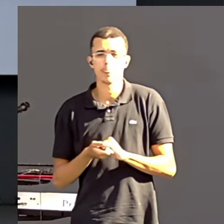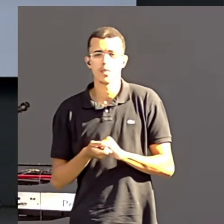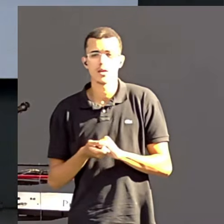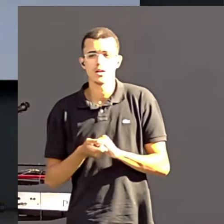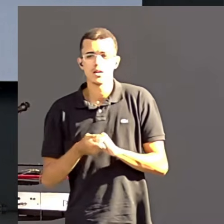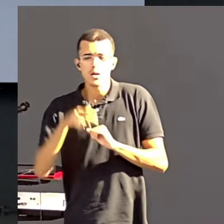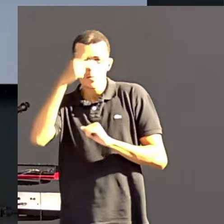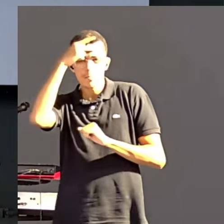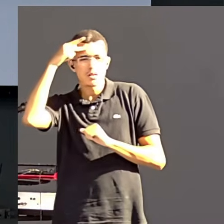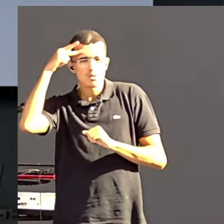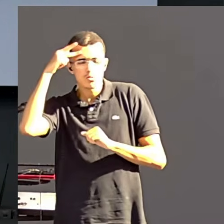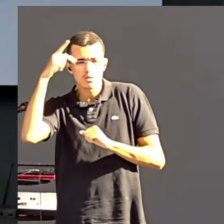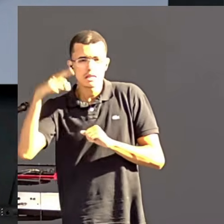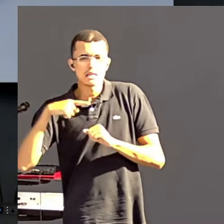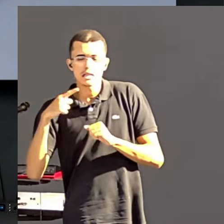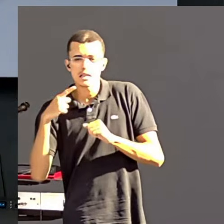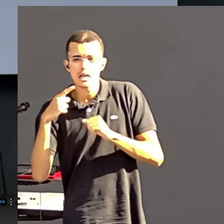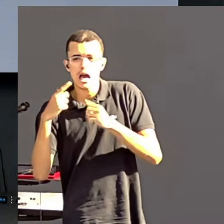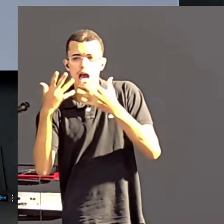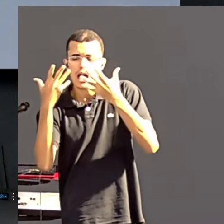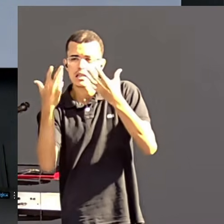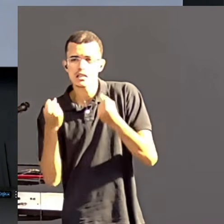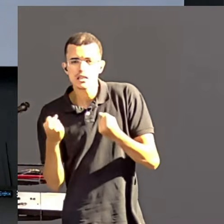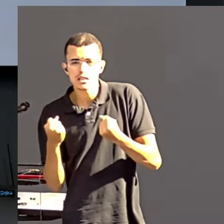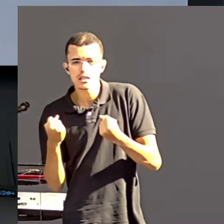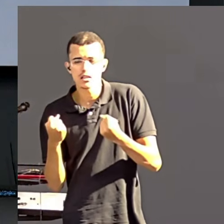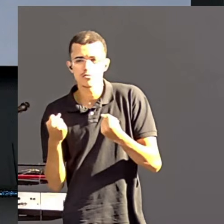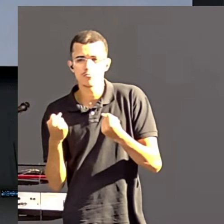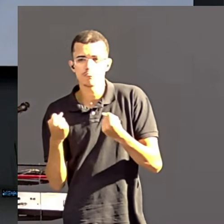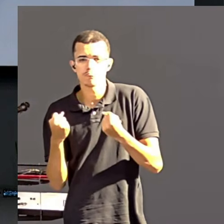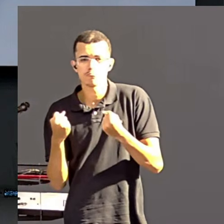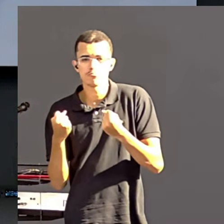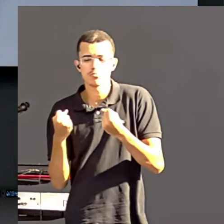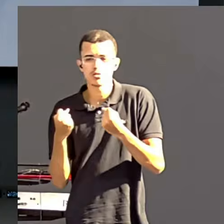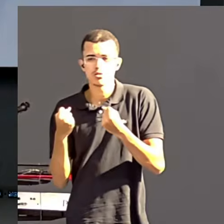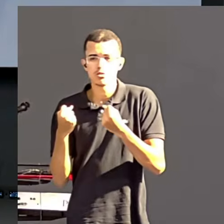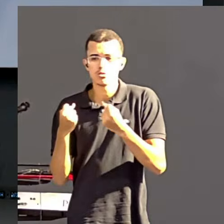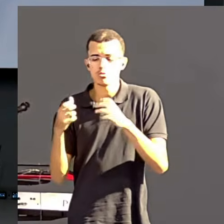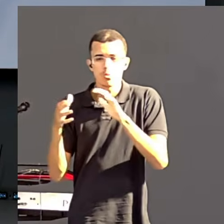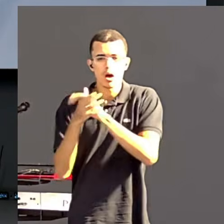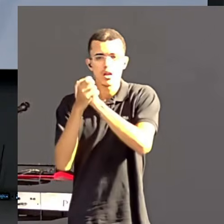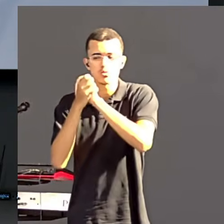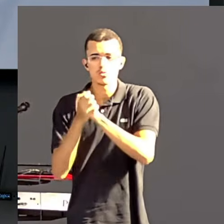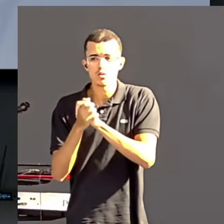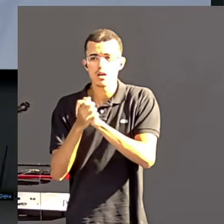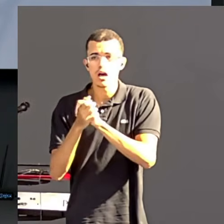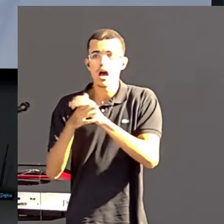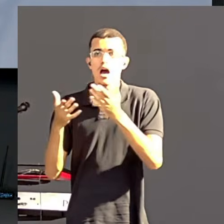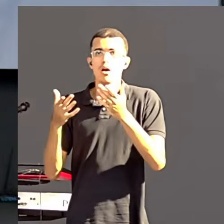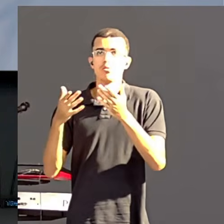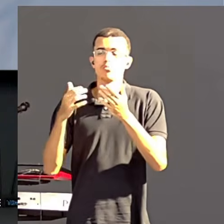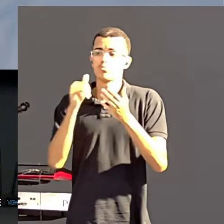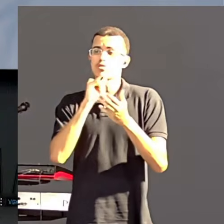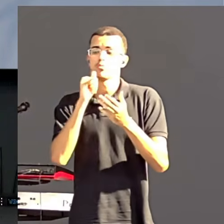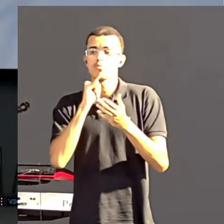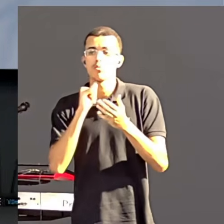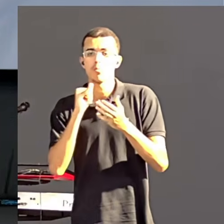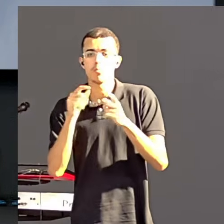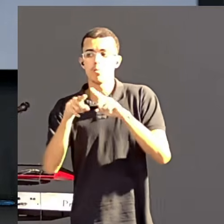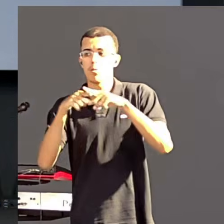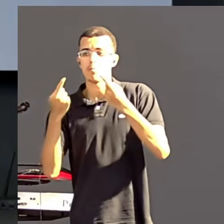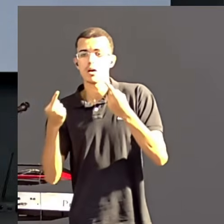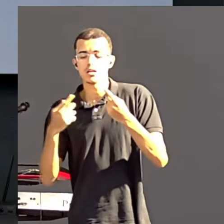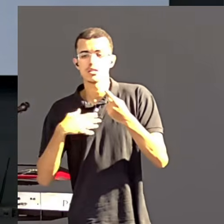foram aceitando o relacionamento e entrando num estado letárgico. Mas eu lutei. Mas